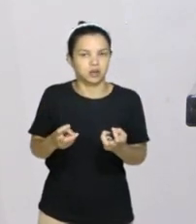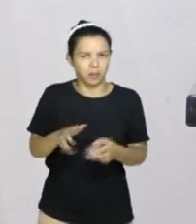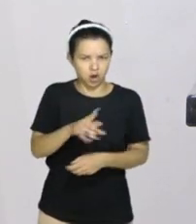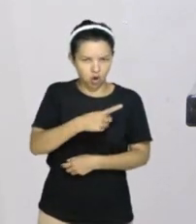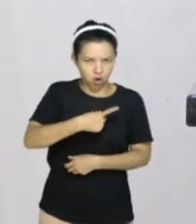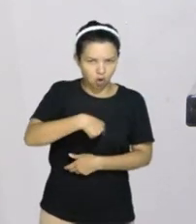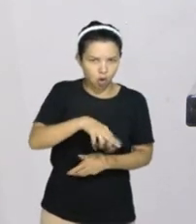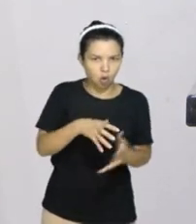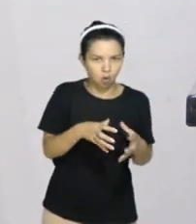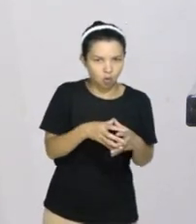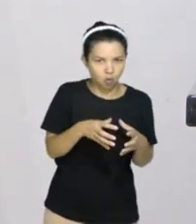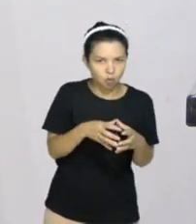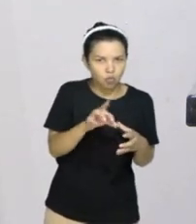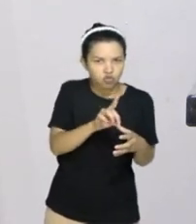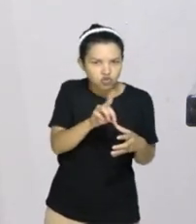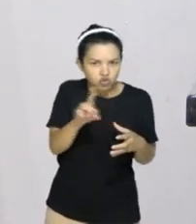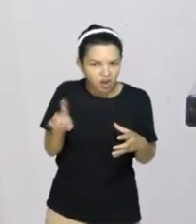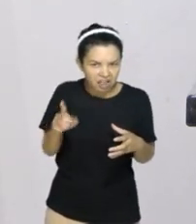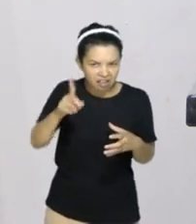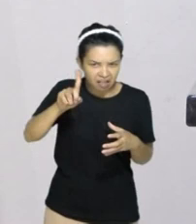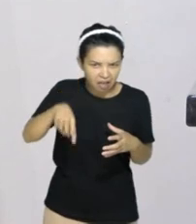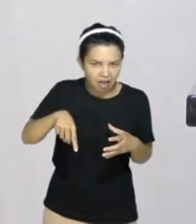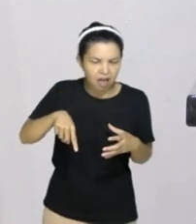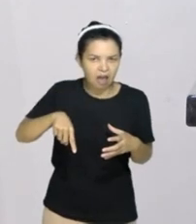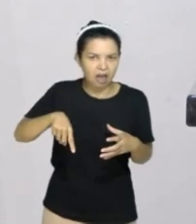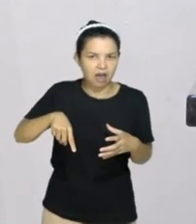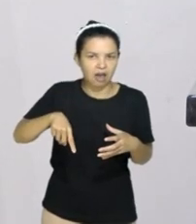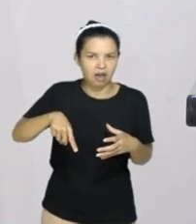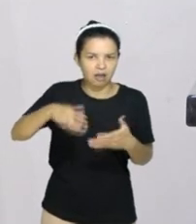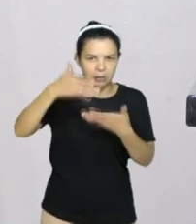somos nós que somos racistas